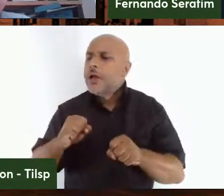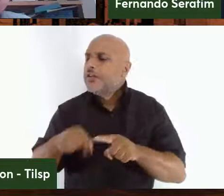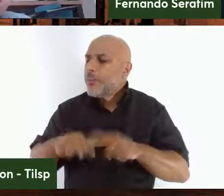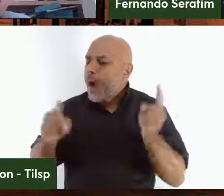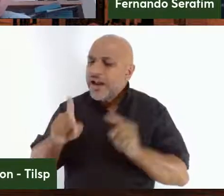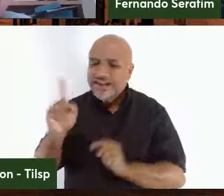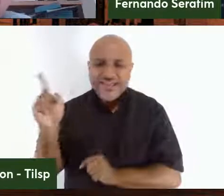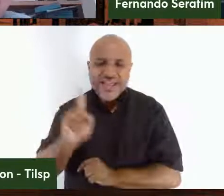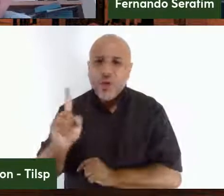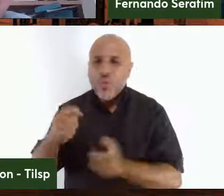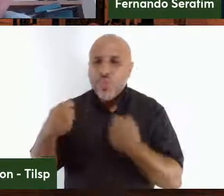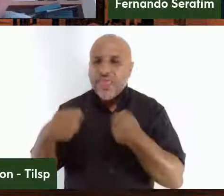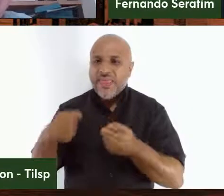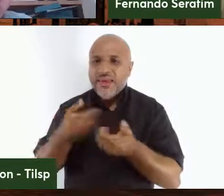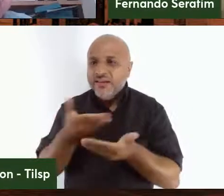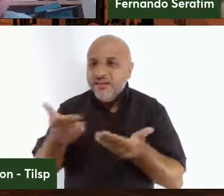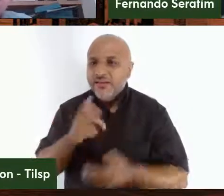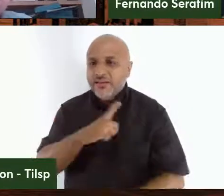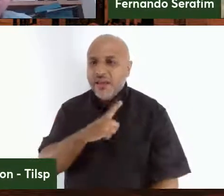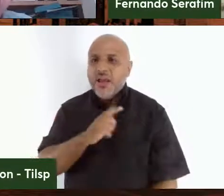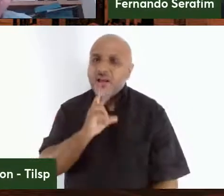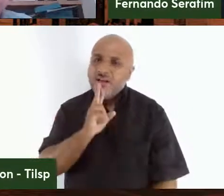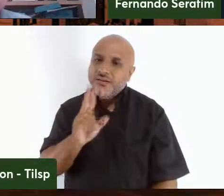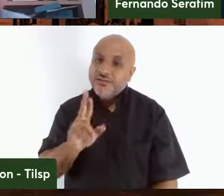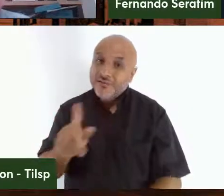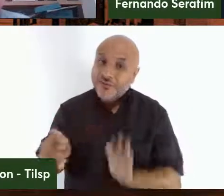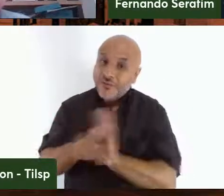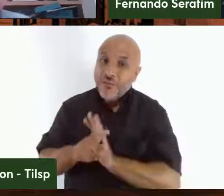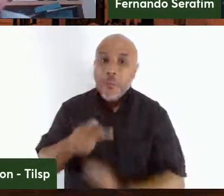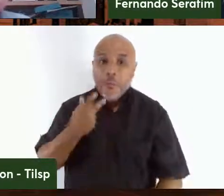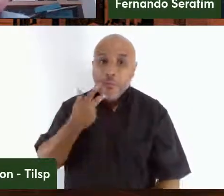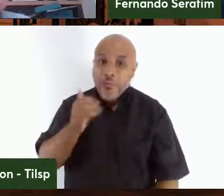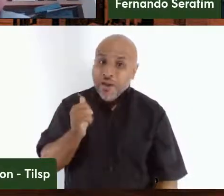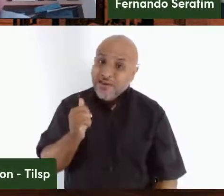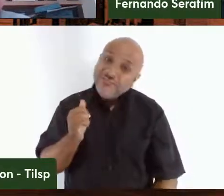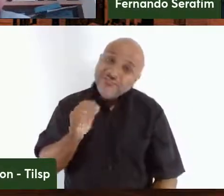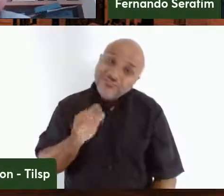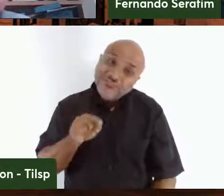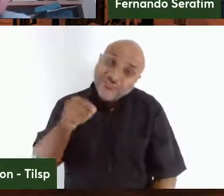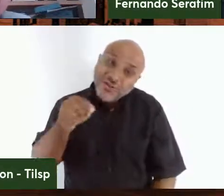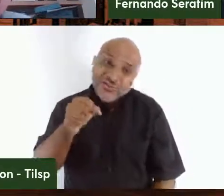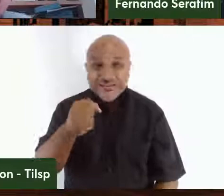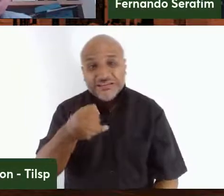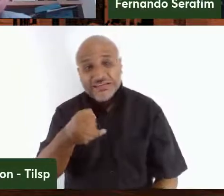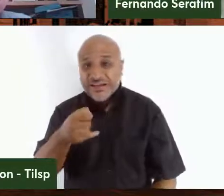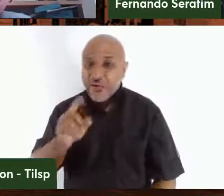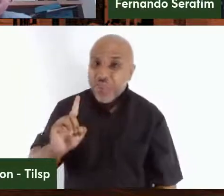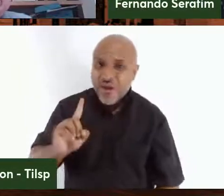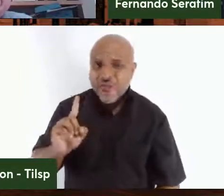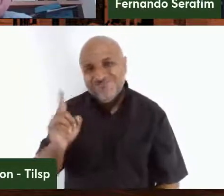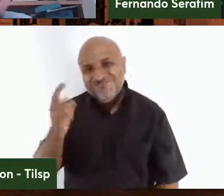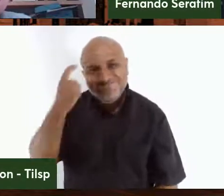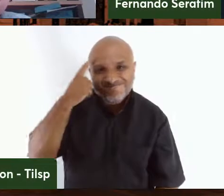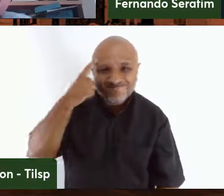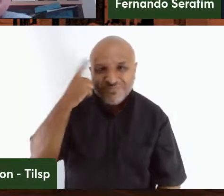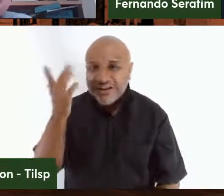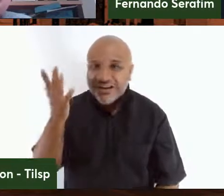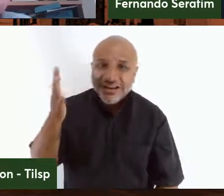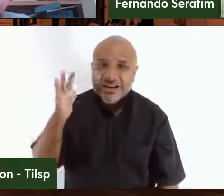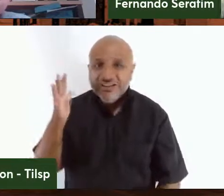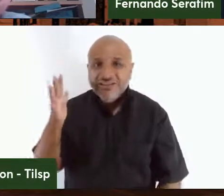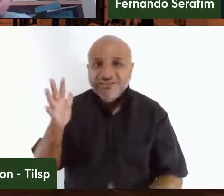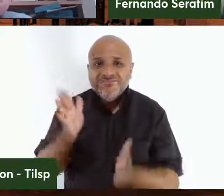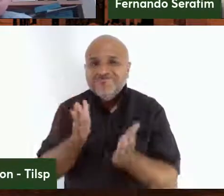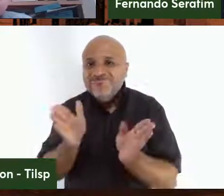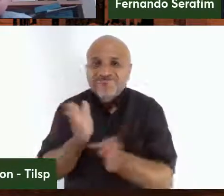não necessariamente resultou na paternidade. Pode ter resultado ou não, né? E fica nesse manto da